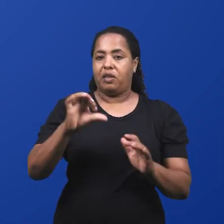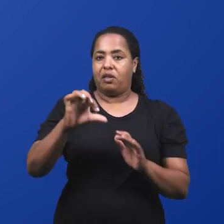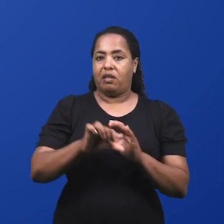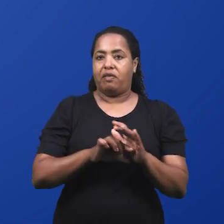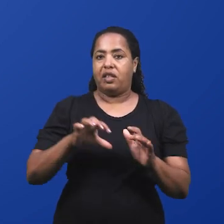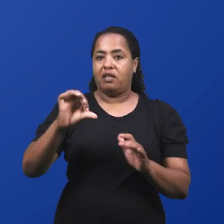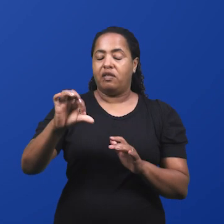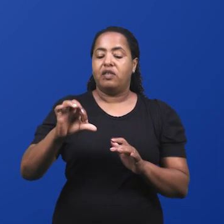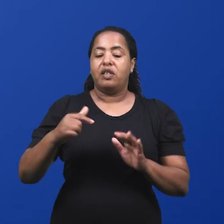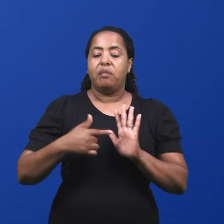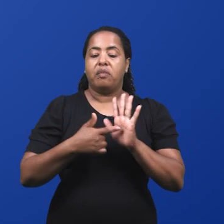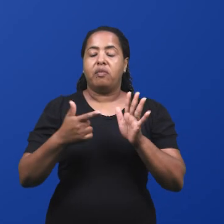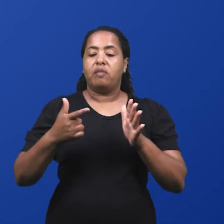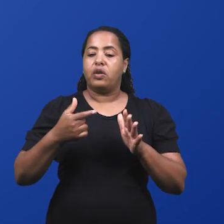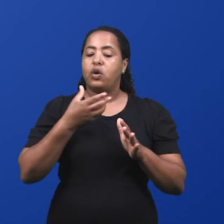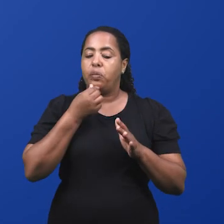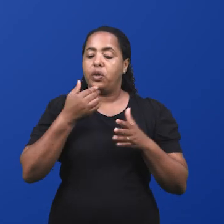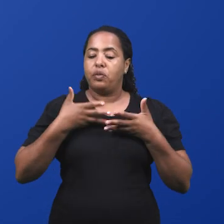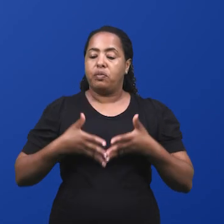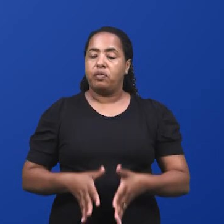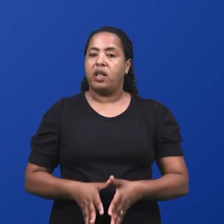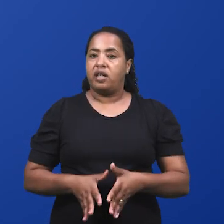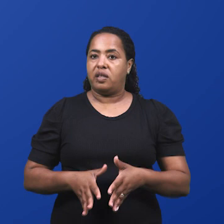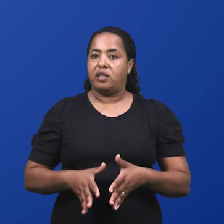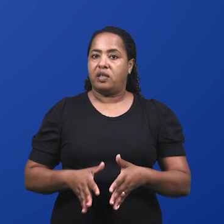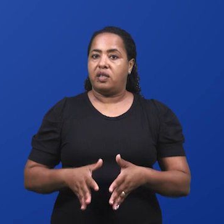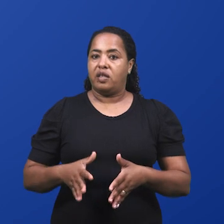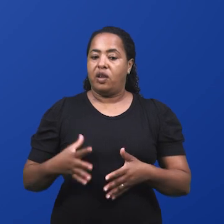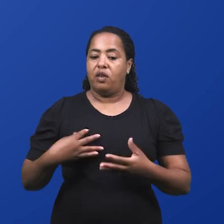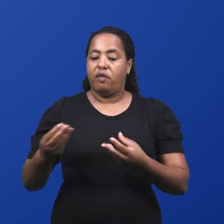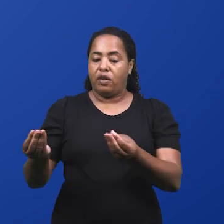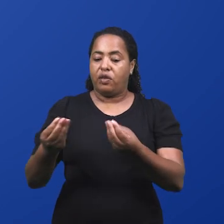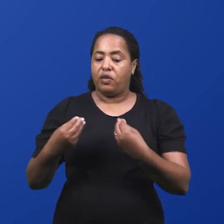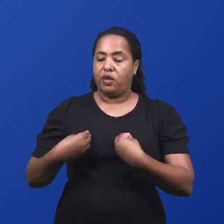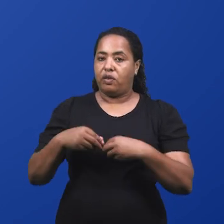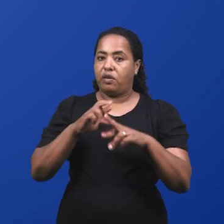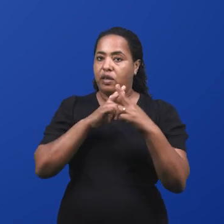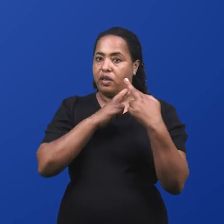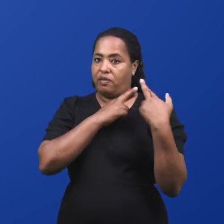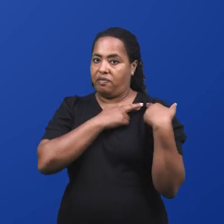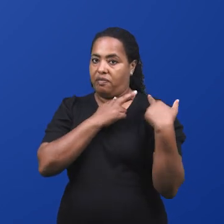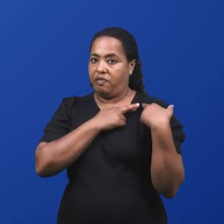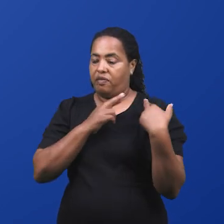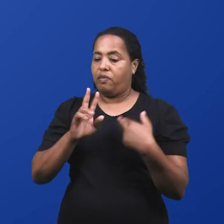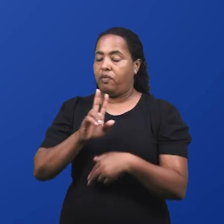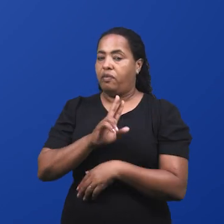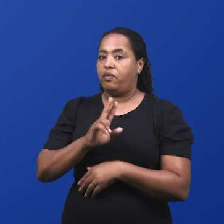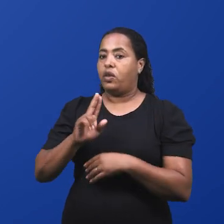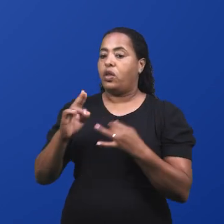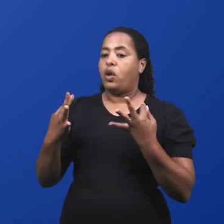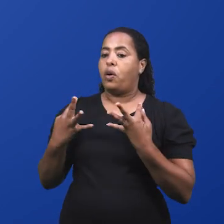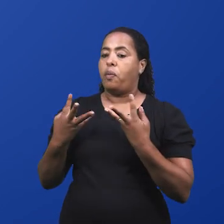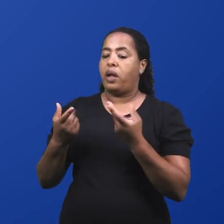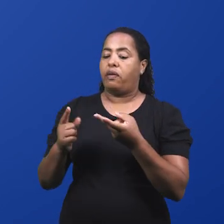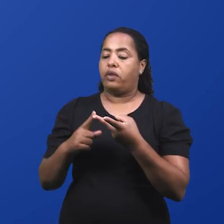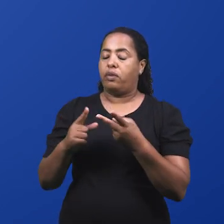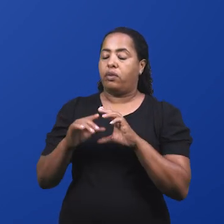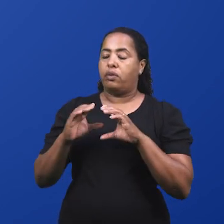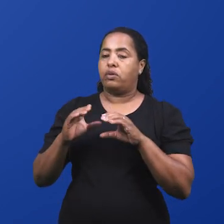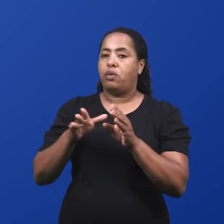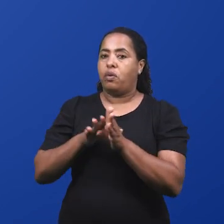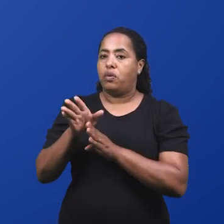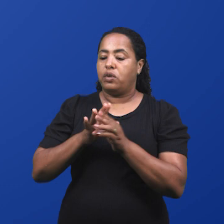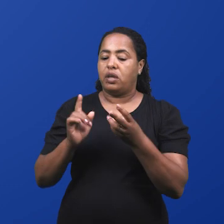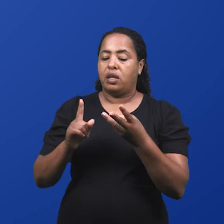Isaías 9,6, que o menino nos nasceu, um filho nos foi dado, e o governo está sobre os seus ombros, e ele será chamado